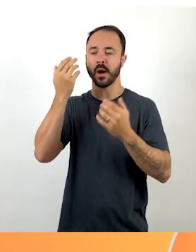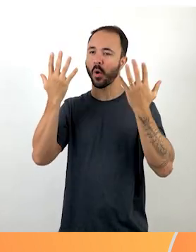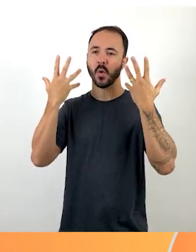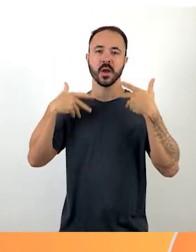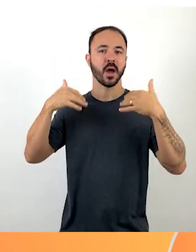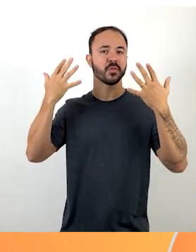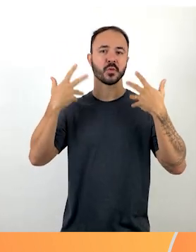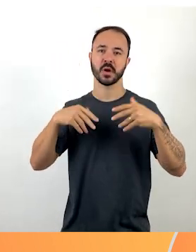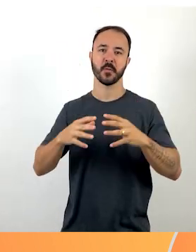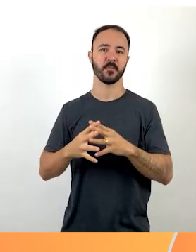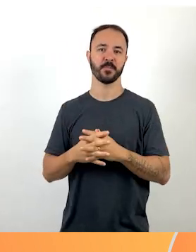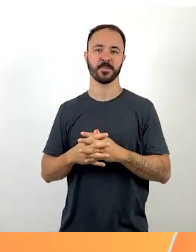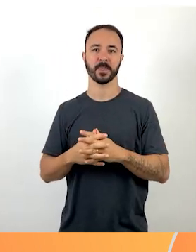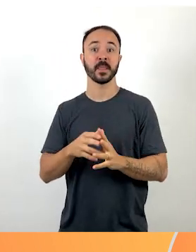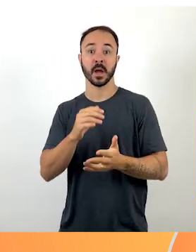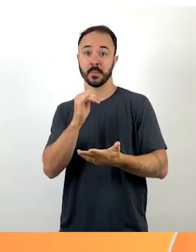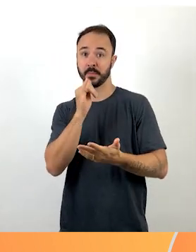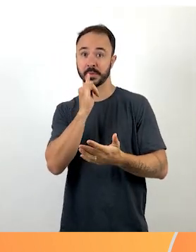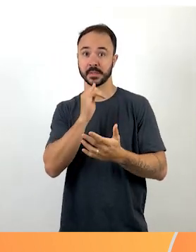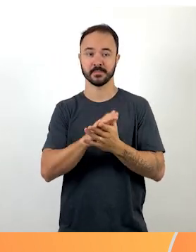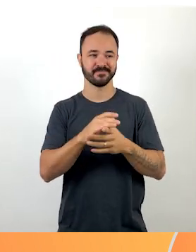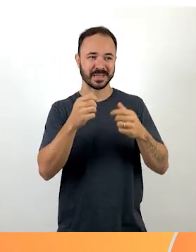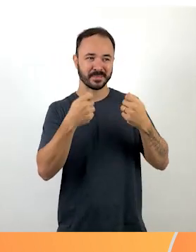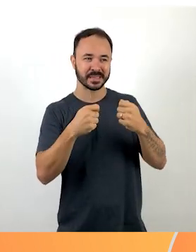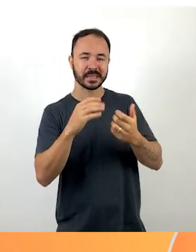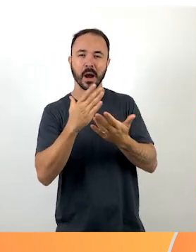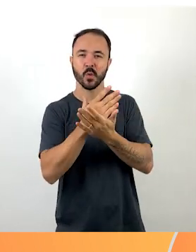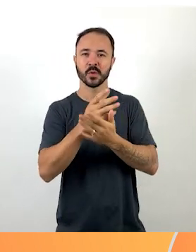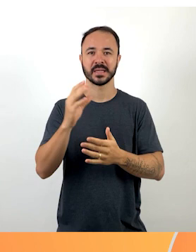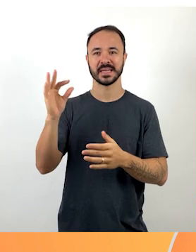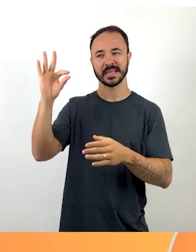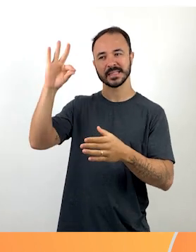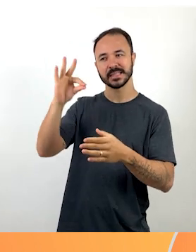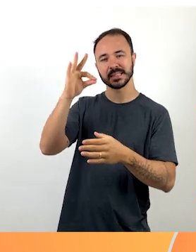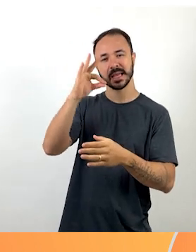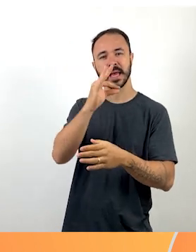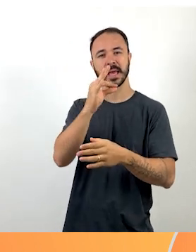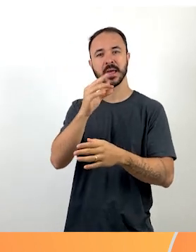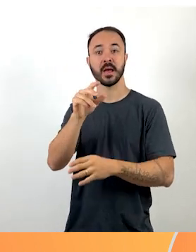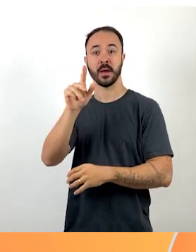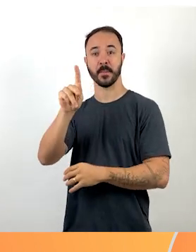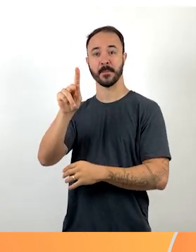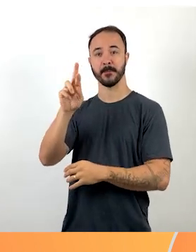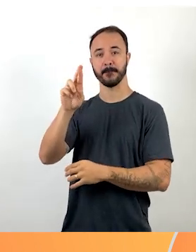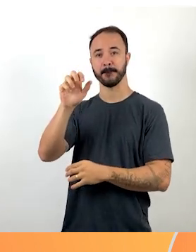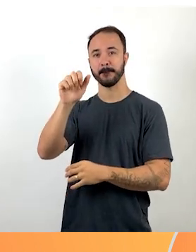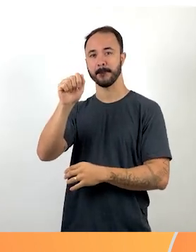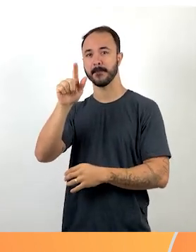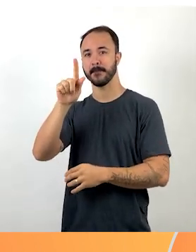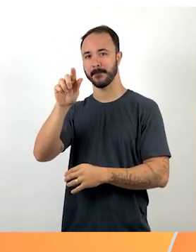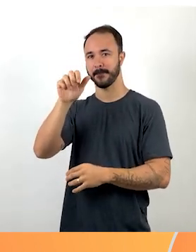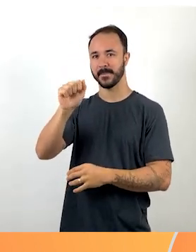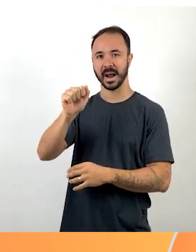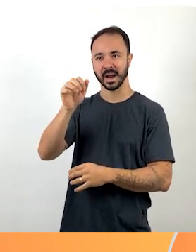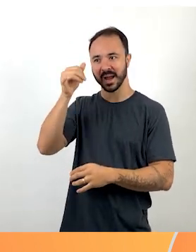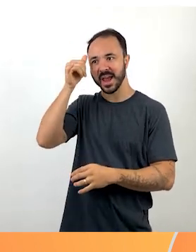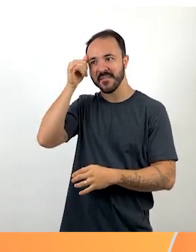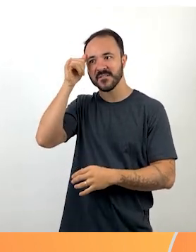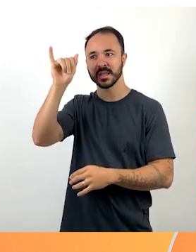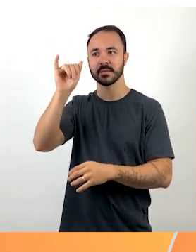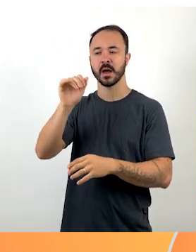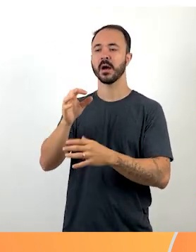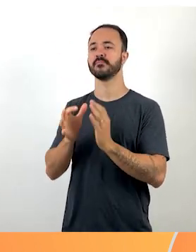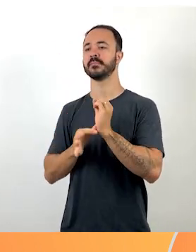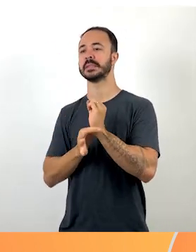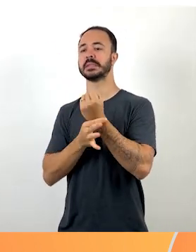pragas, por exemplo. Então, o controle de pragas ele não pode ser feito de forma artificial. É utilizado componentes naturais, como